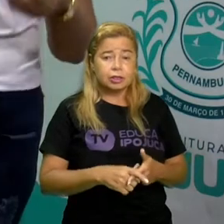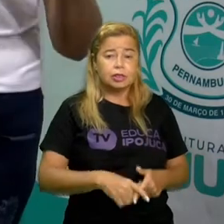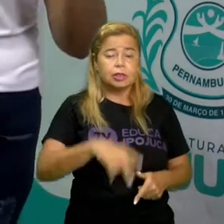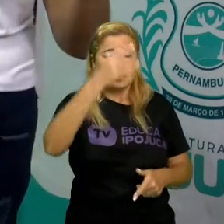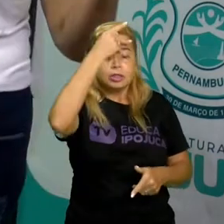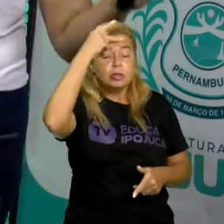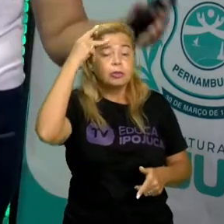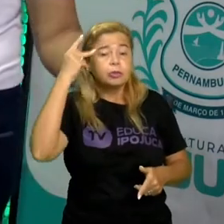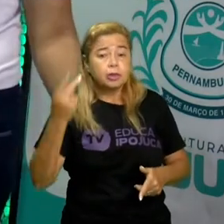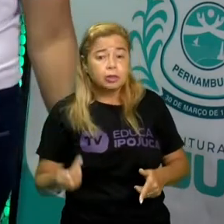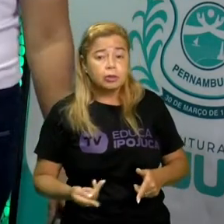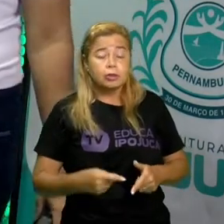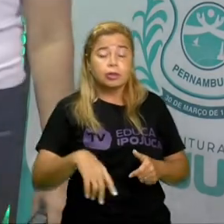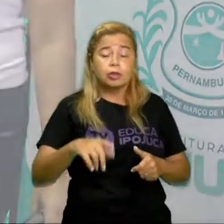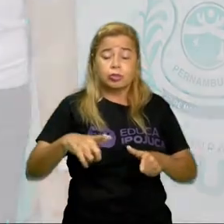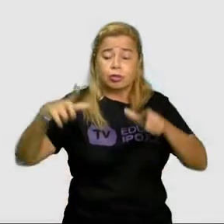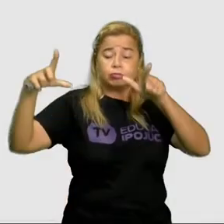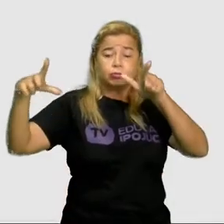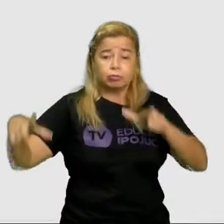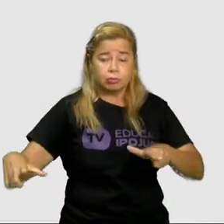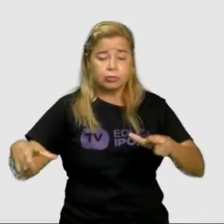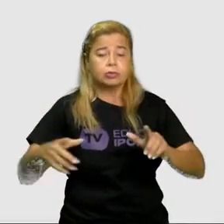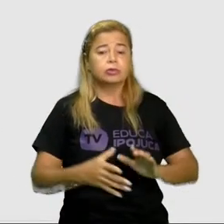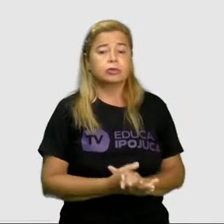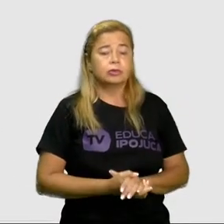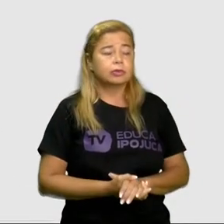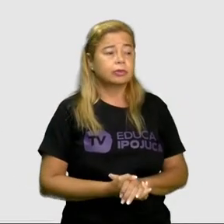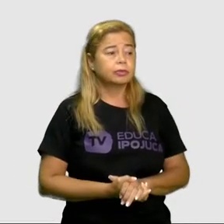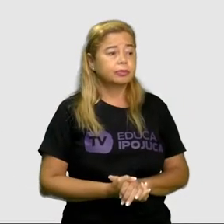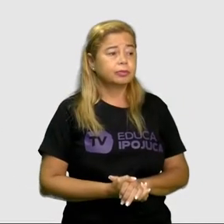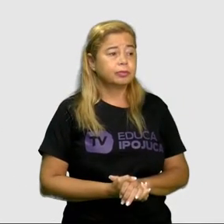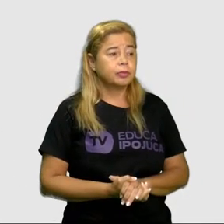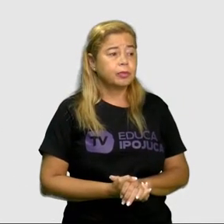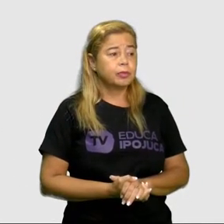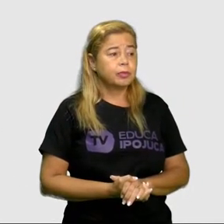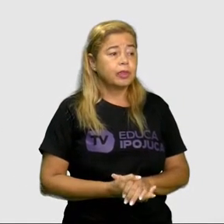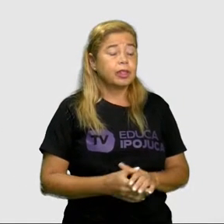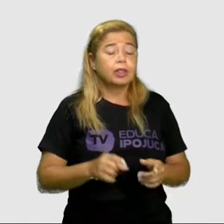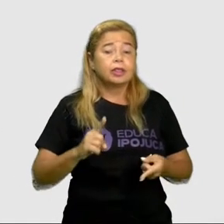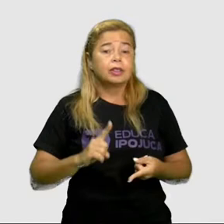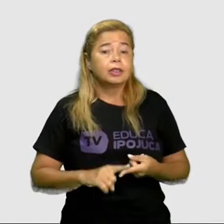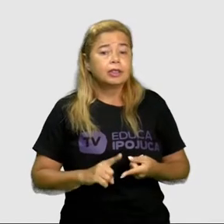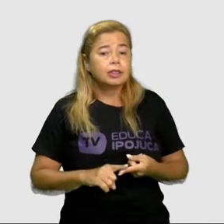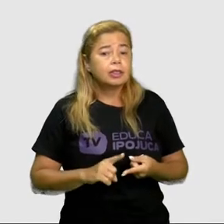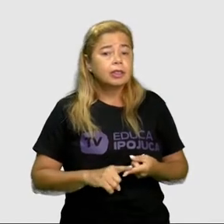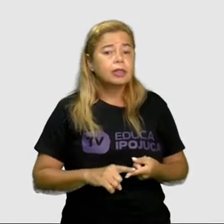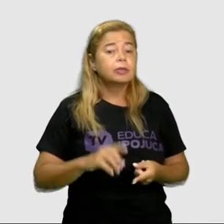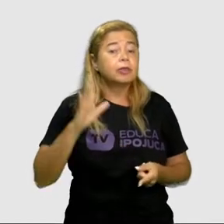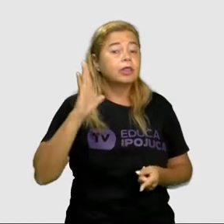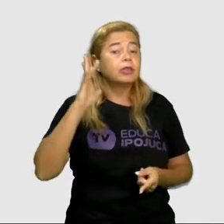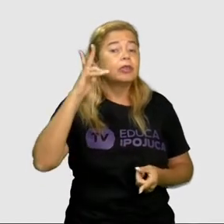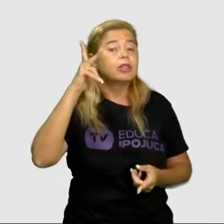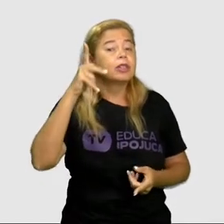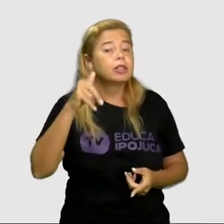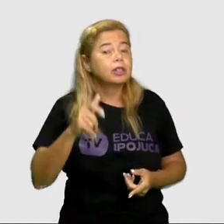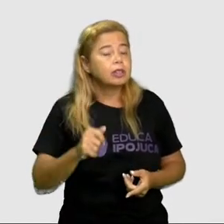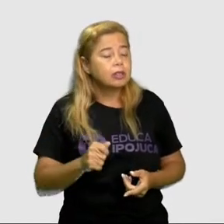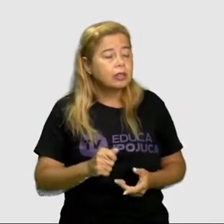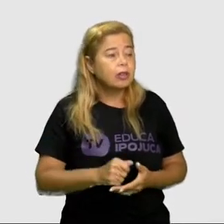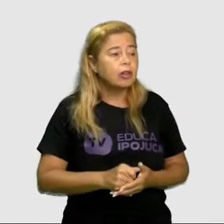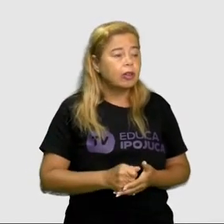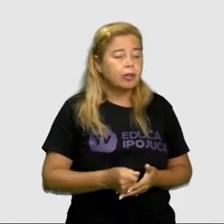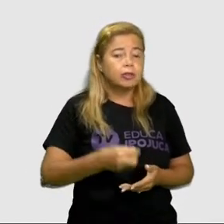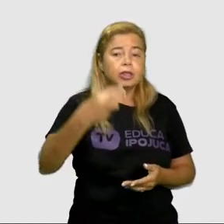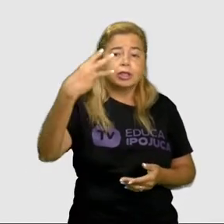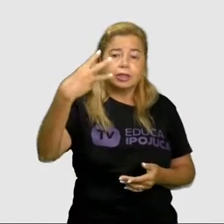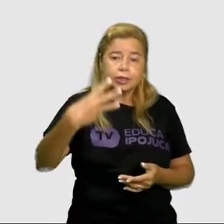extensão territorial do local em questão. Refere-se também ao resultado de aproximadamente 3